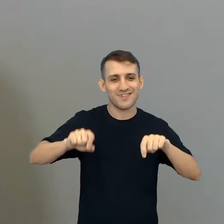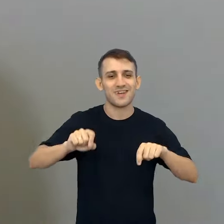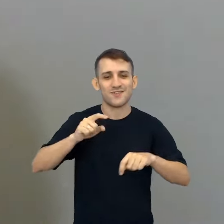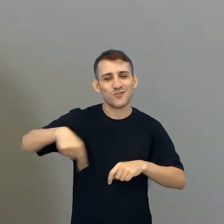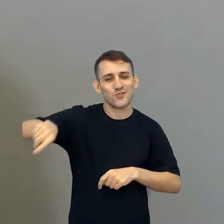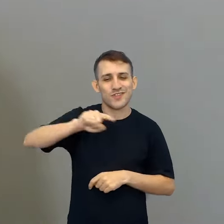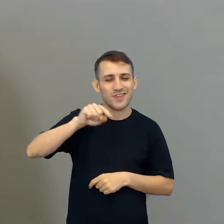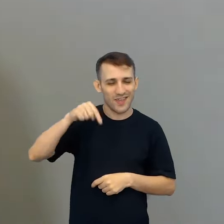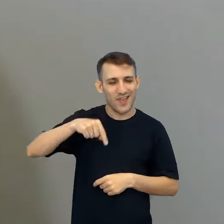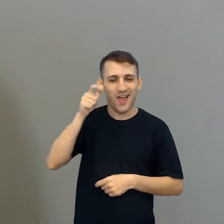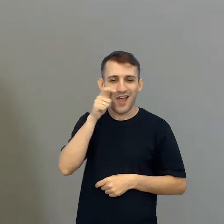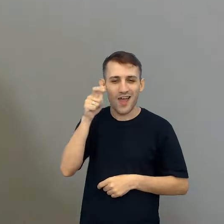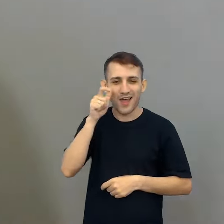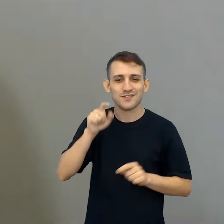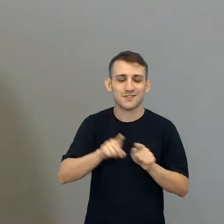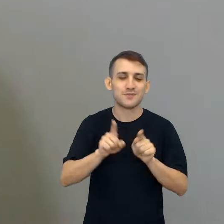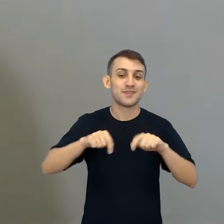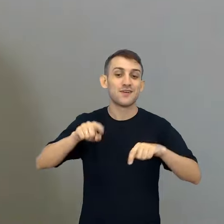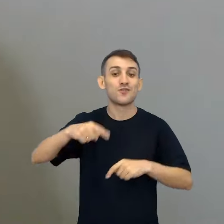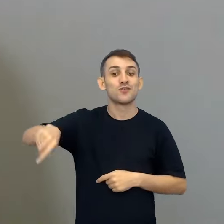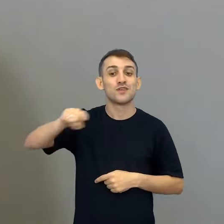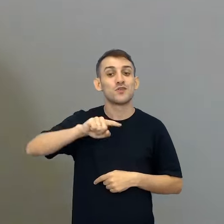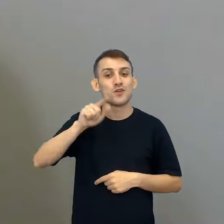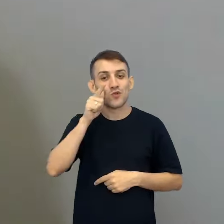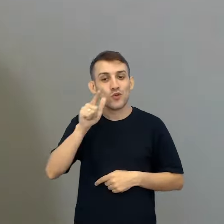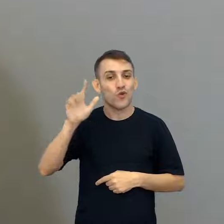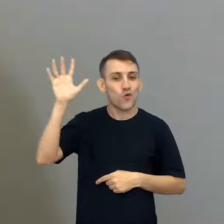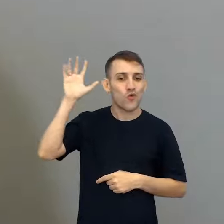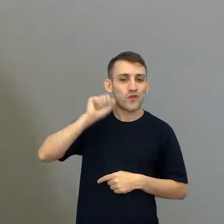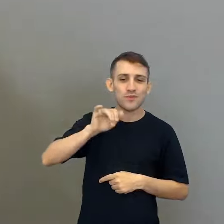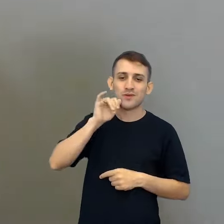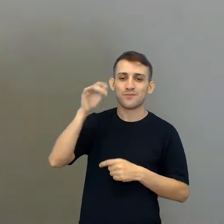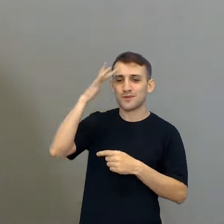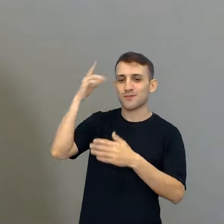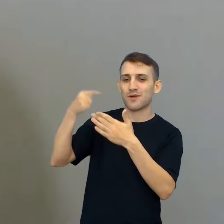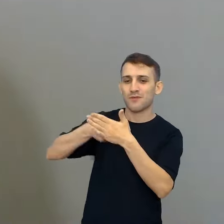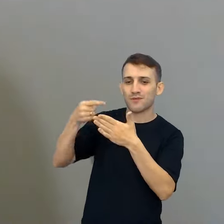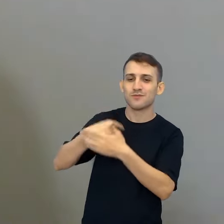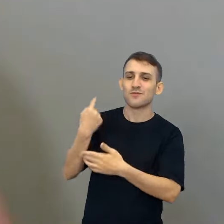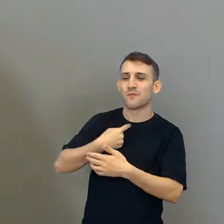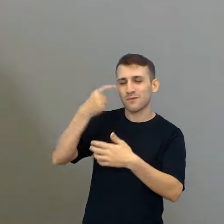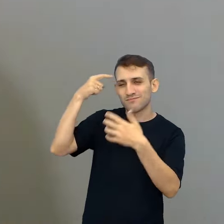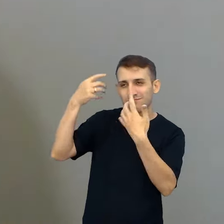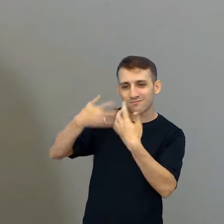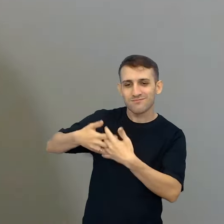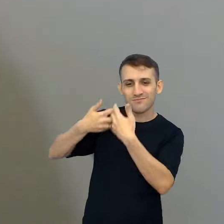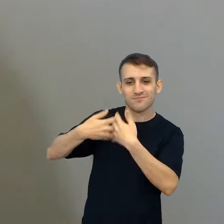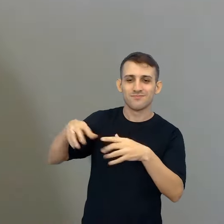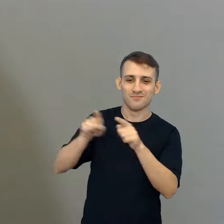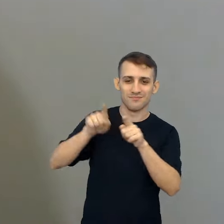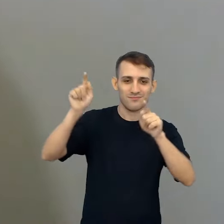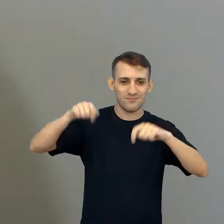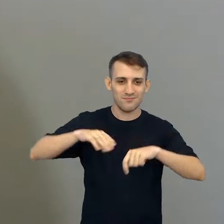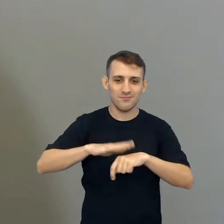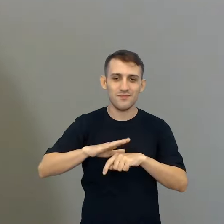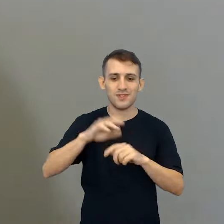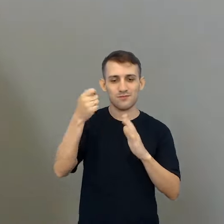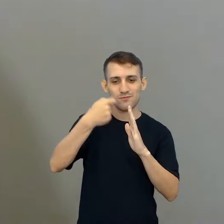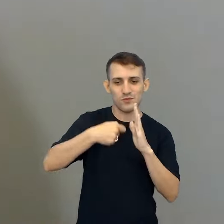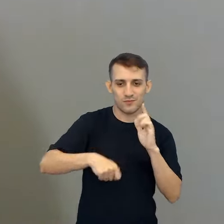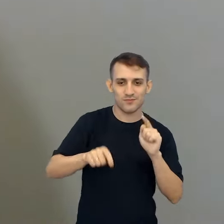nos assistindo, para que vocês possam ouvir um questionamento, refletir sobre e também fazer as suas